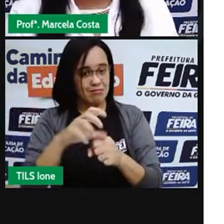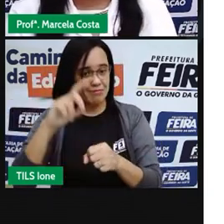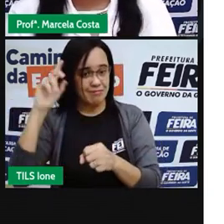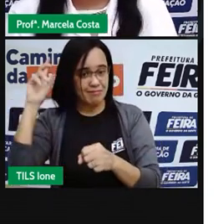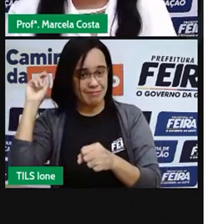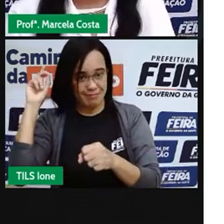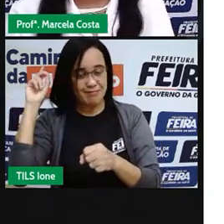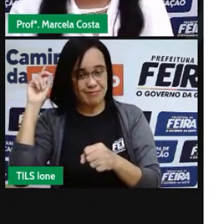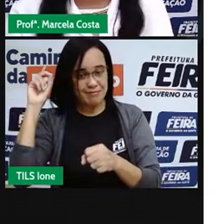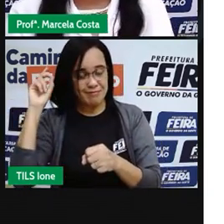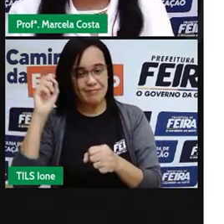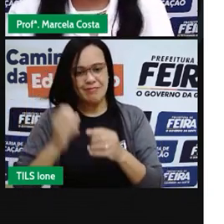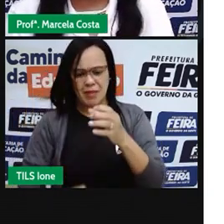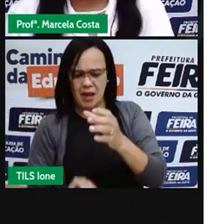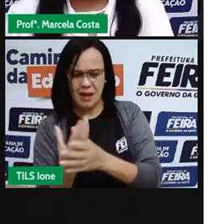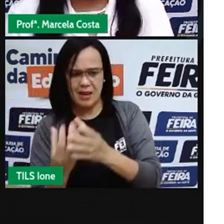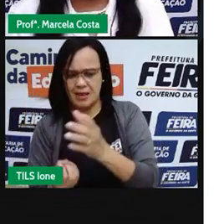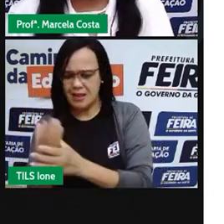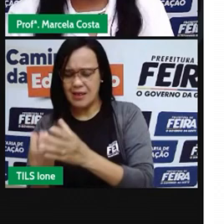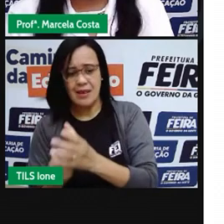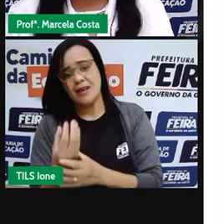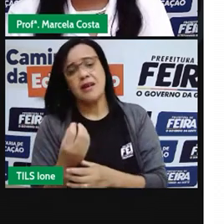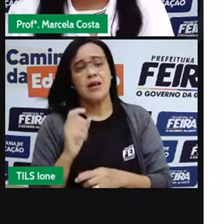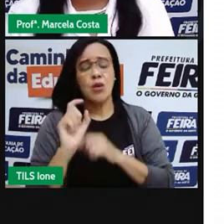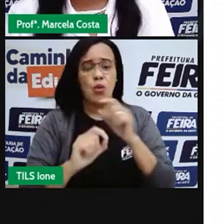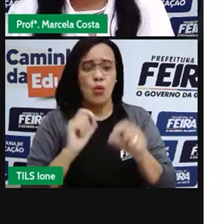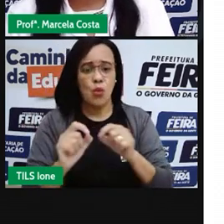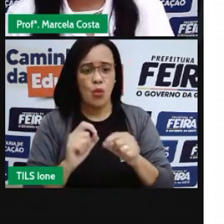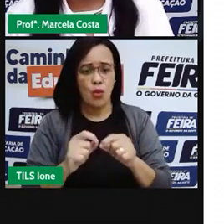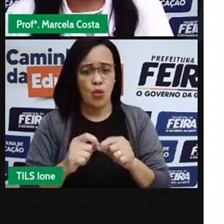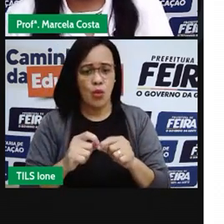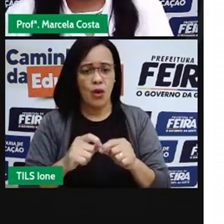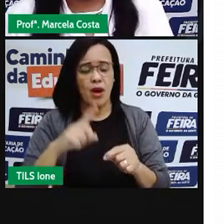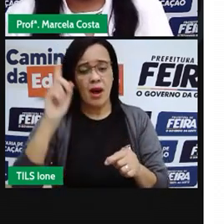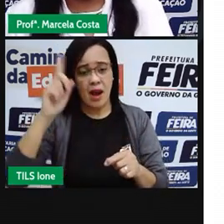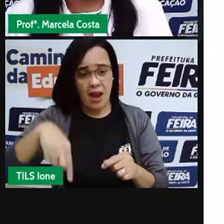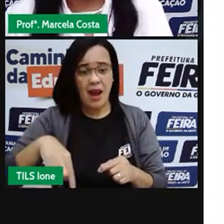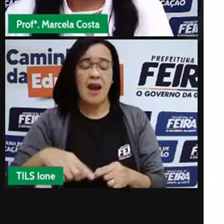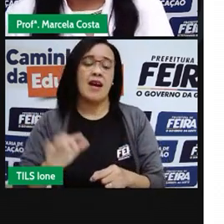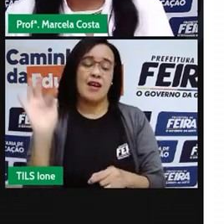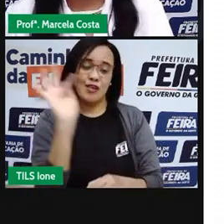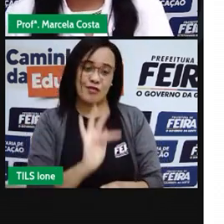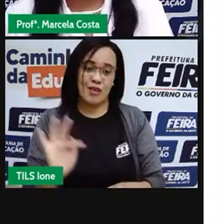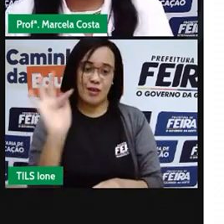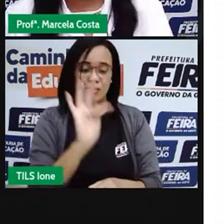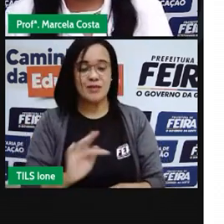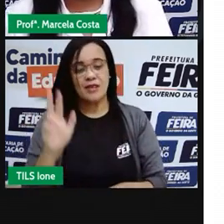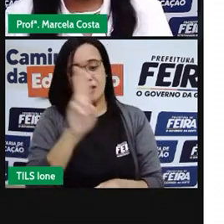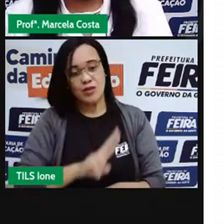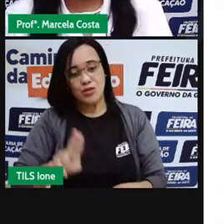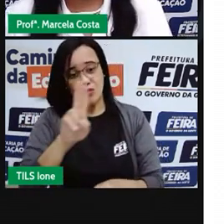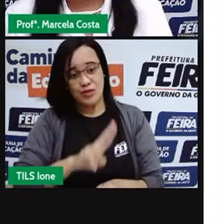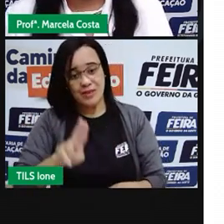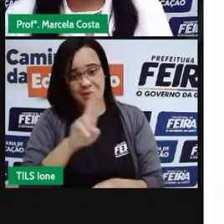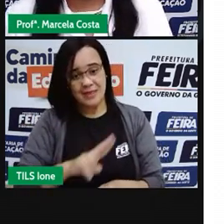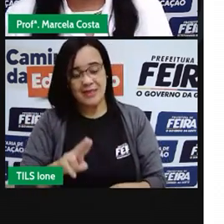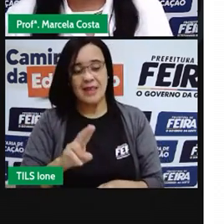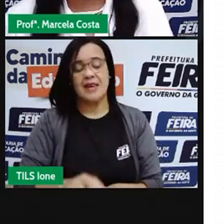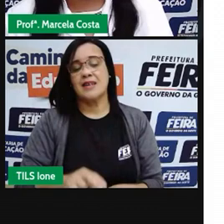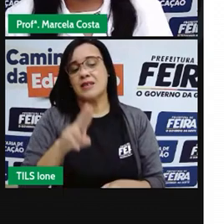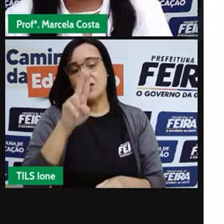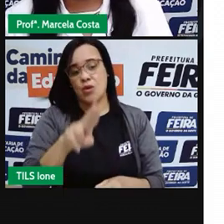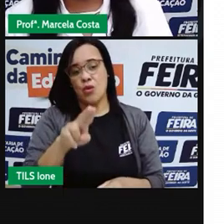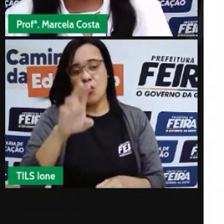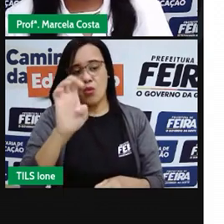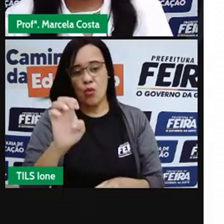nas instalações da Escola Normal de Feira de Santana, lá da Universidade Federal, da Universidade Estadual de Feira de